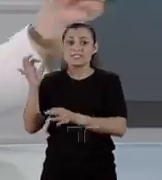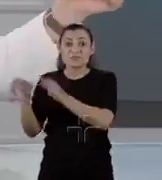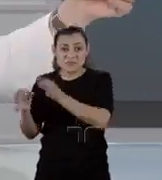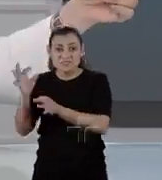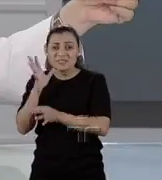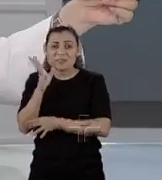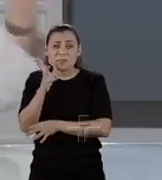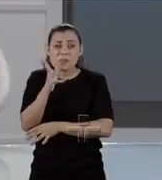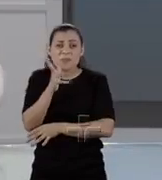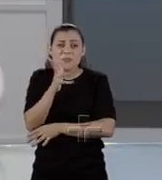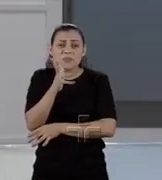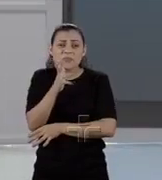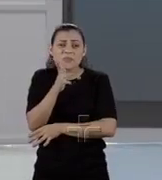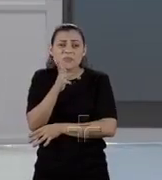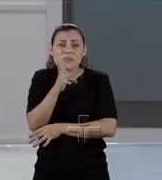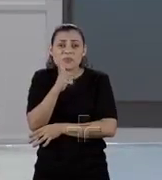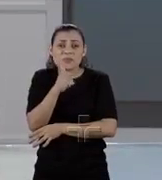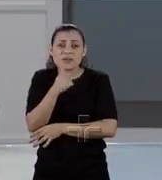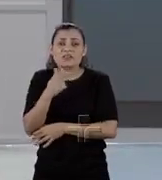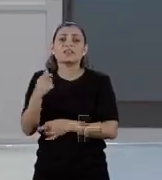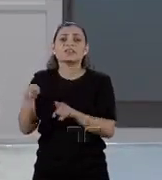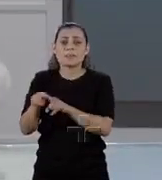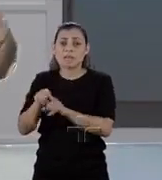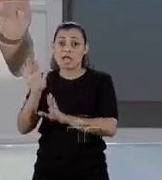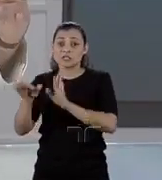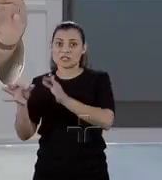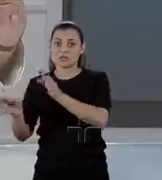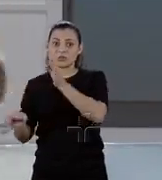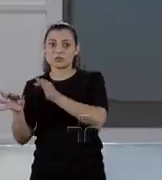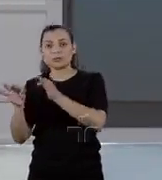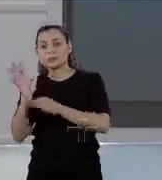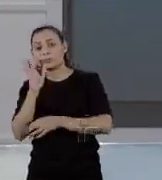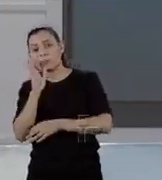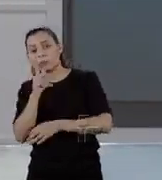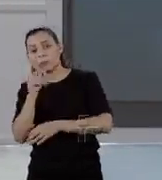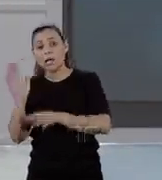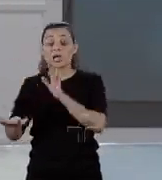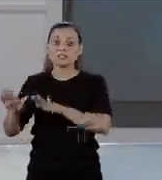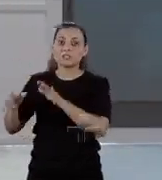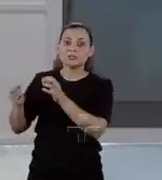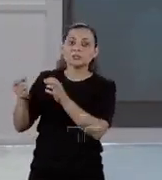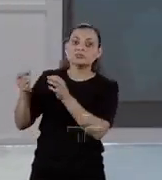chega lá, e às vezes acontece isso, você pode pegar um juiz mais assim, um juiz mais assado,